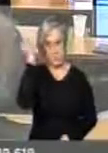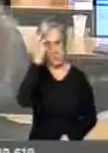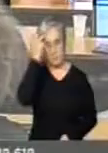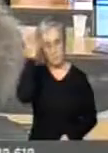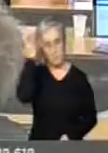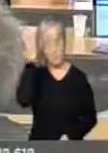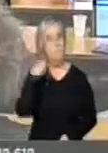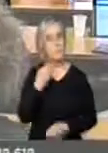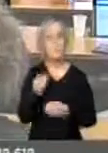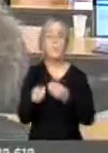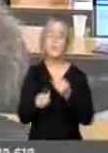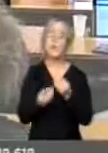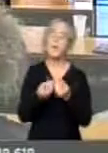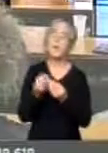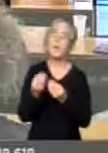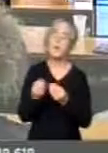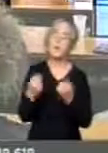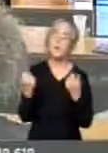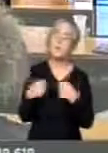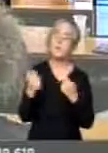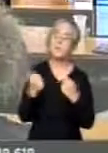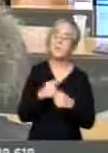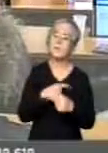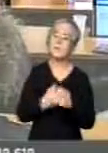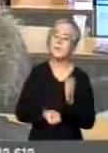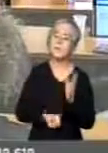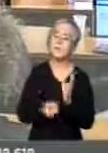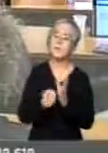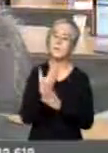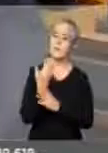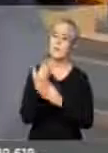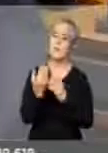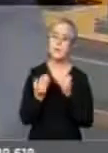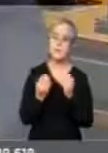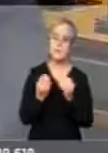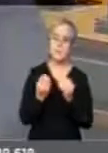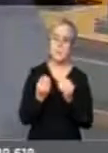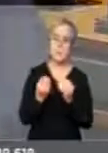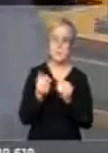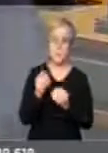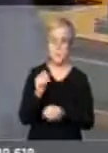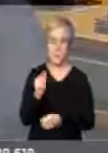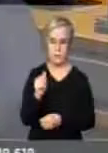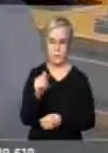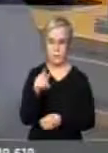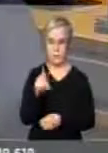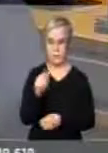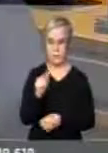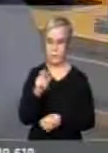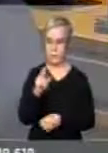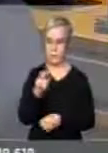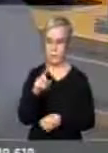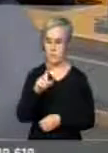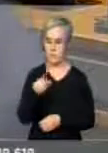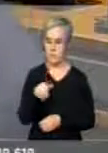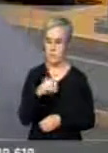Como é que deveria ser construída ou aparelhada no sentido não de aparelho político, mas